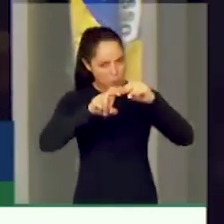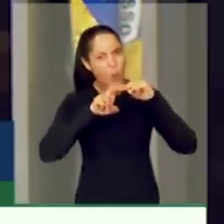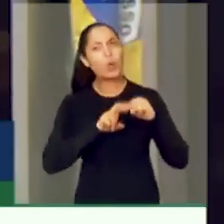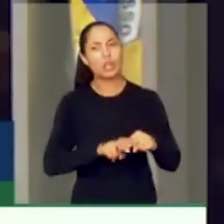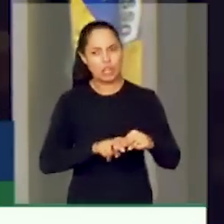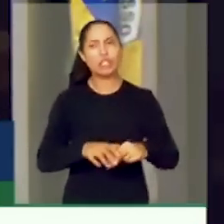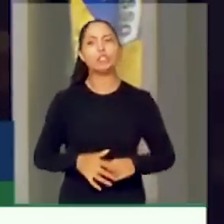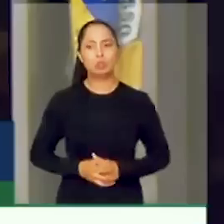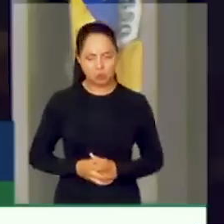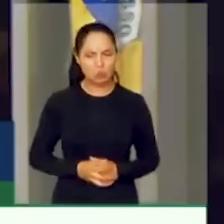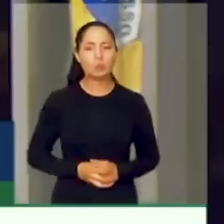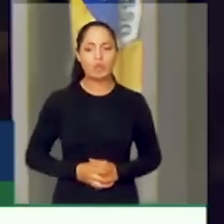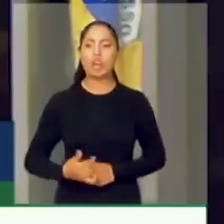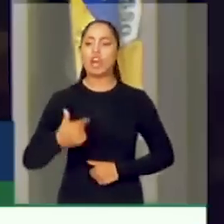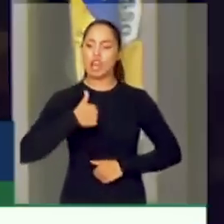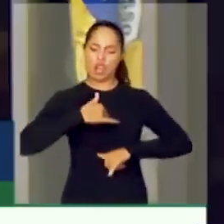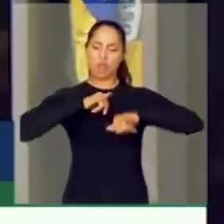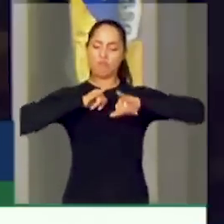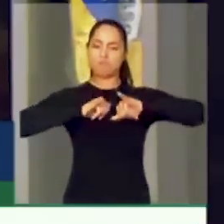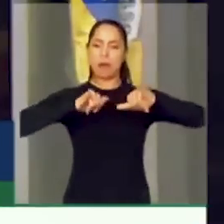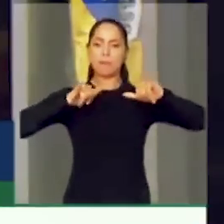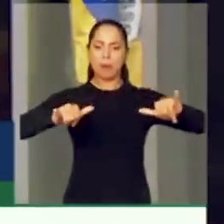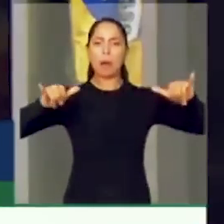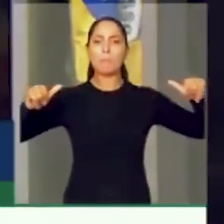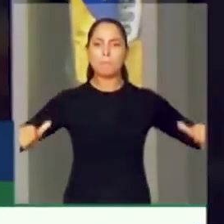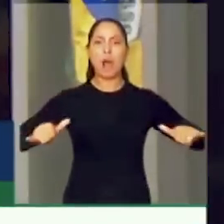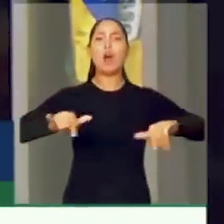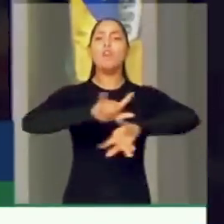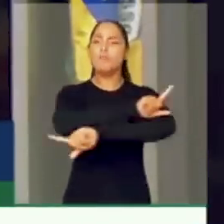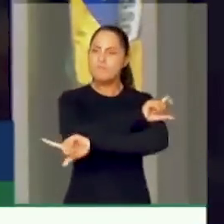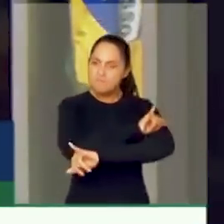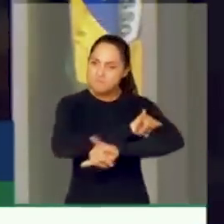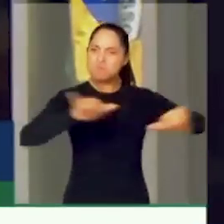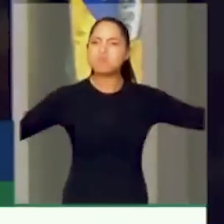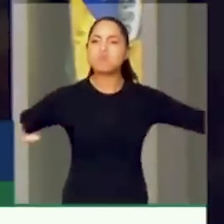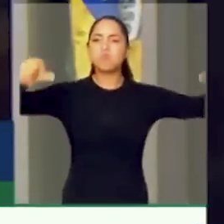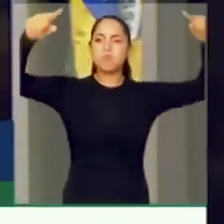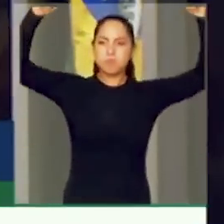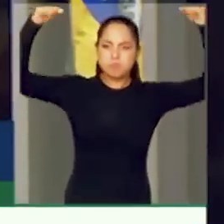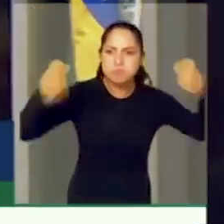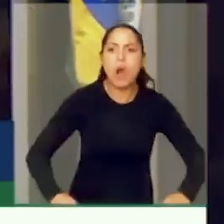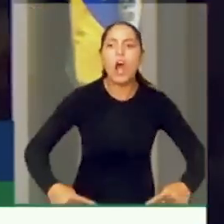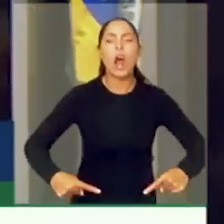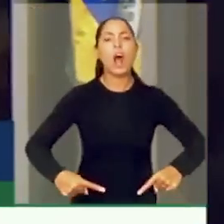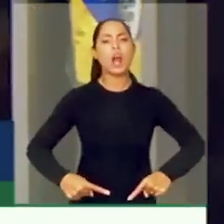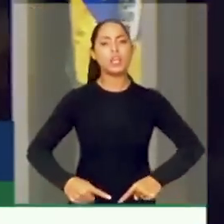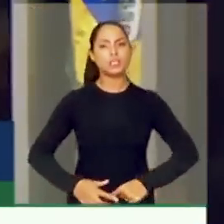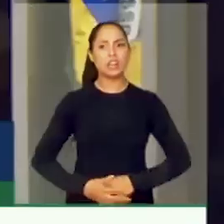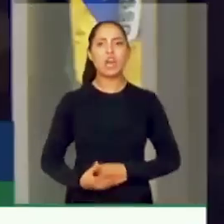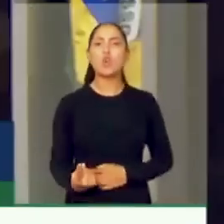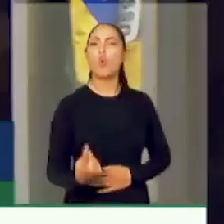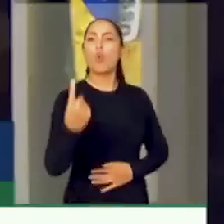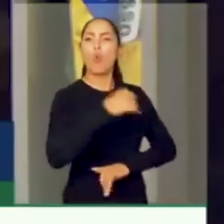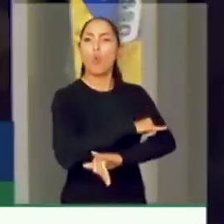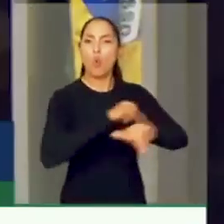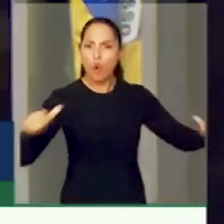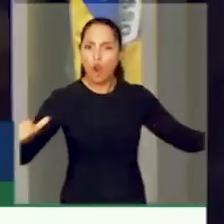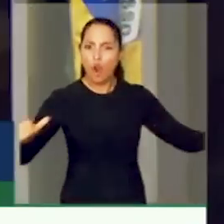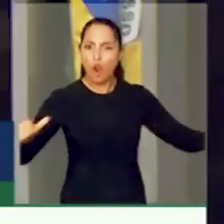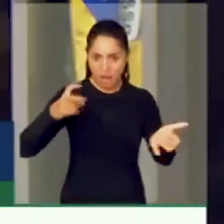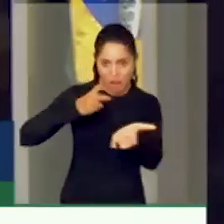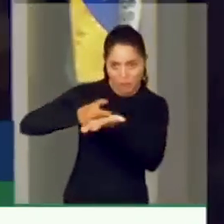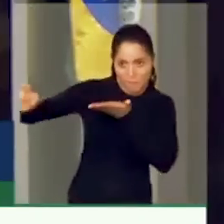Por isso, lance essa candidatura de protesto com pauta única, o impeachment. Vocês estão incomodados por serem chamados